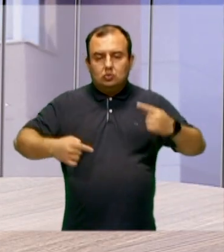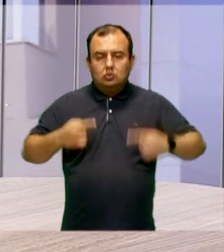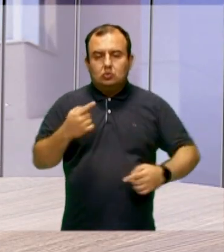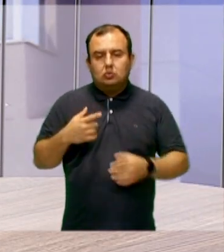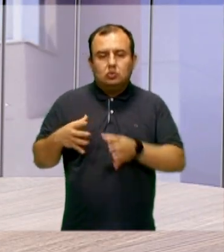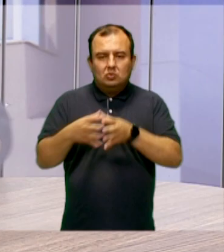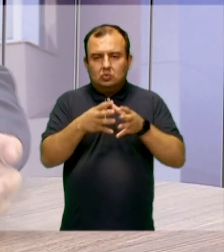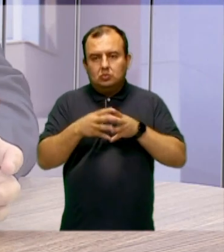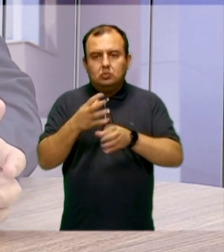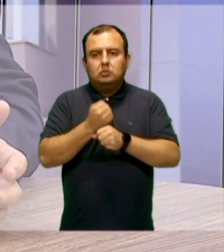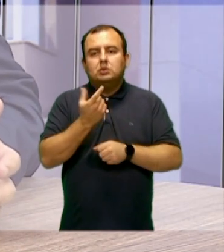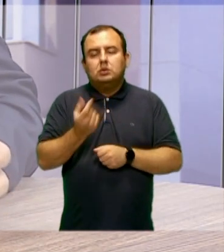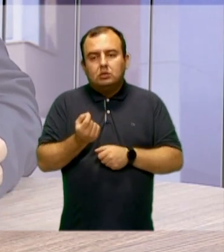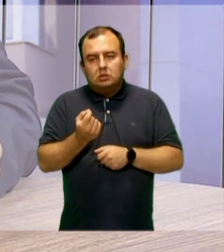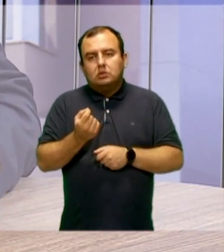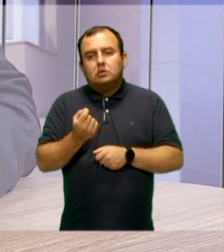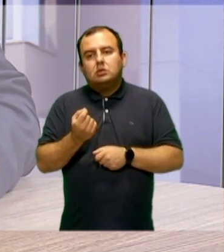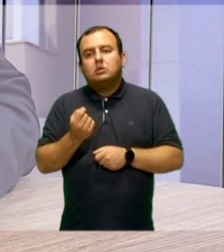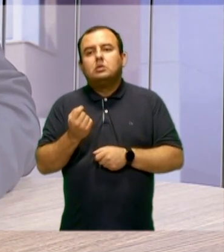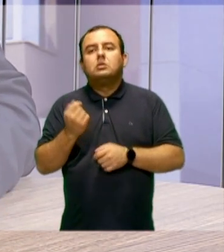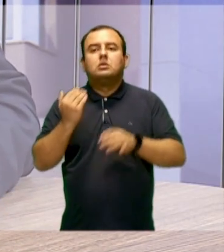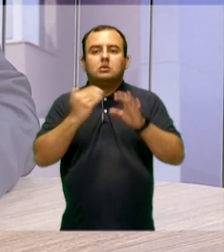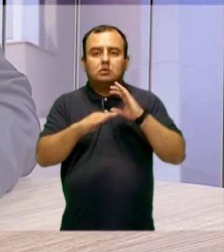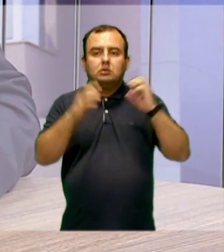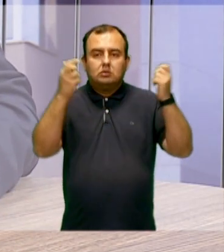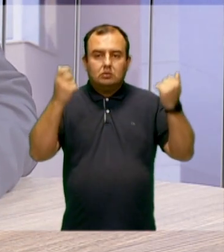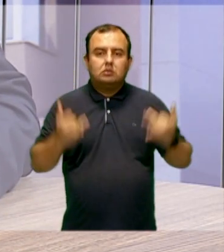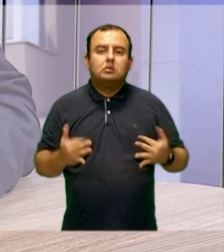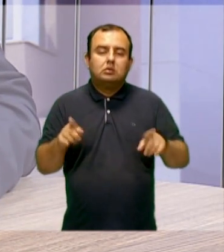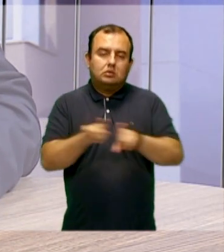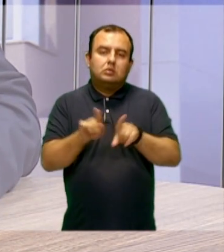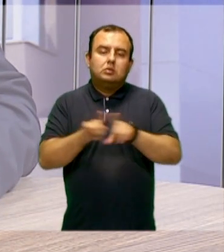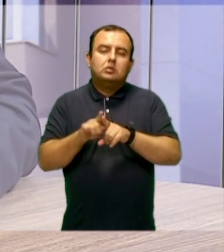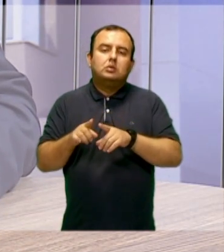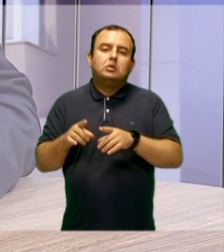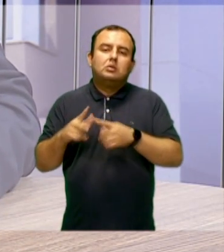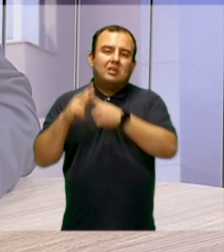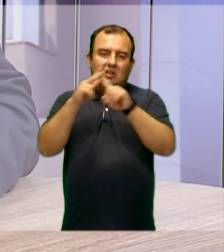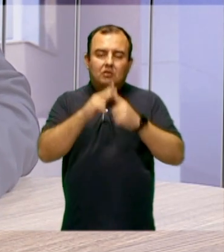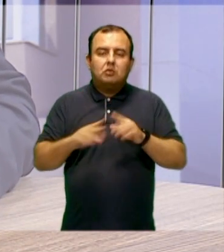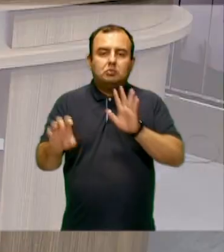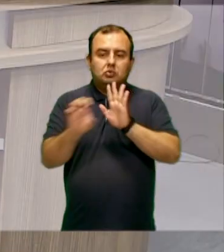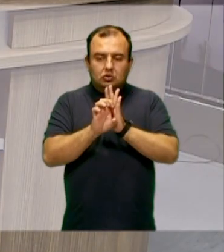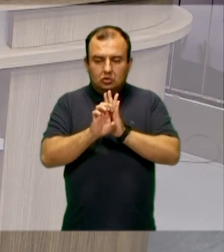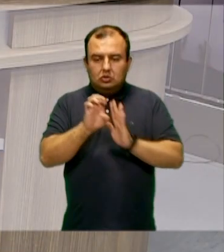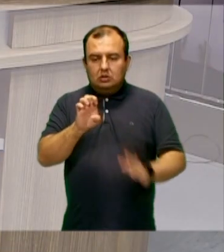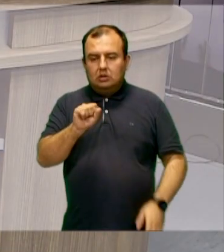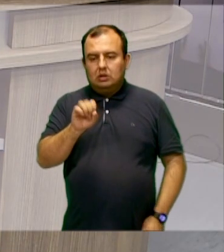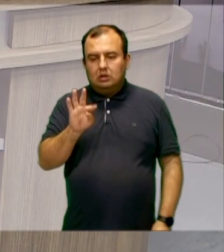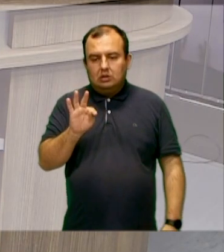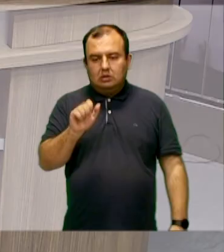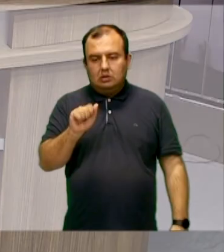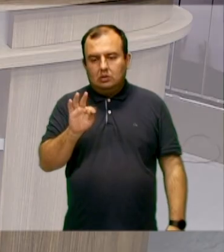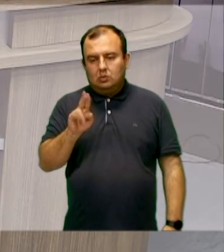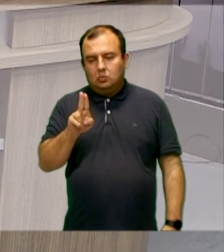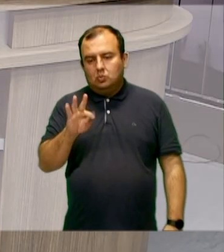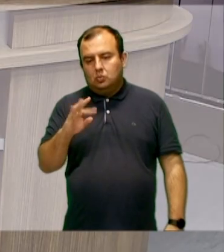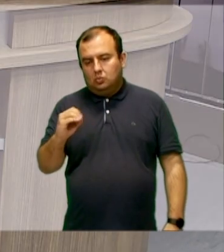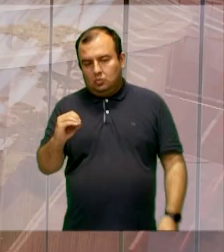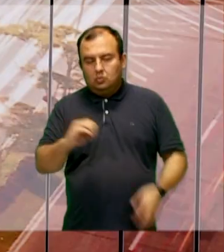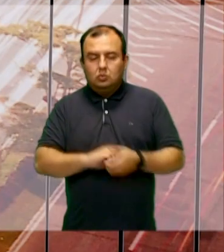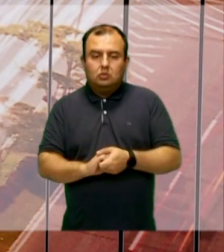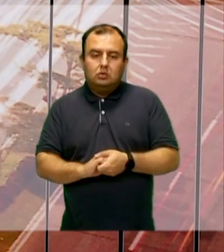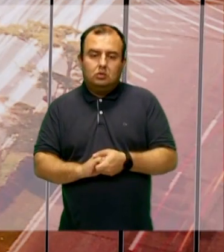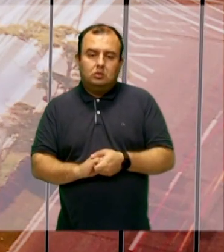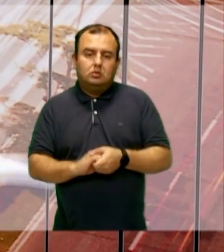20 grupos, em algum momento será levado para dentro da reforma do Estatuto. E imagino que, como